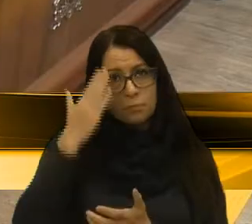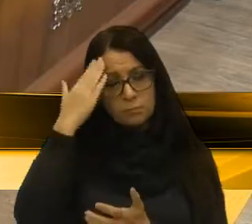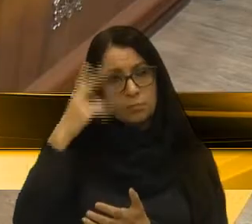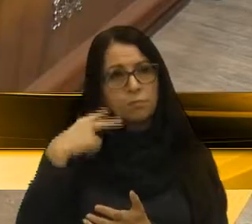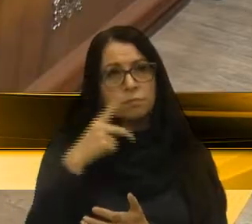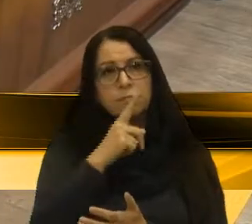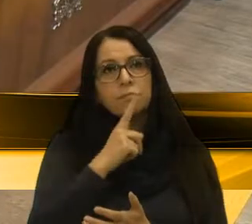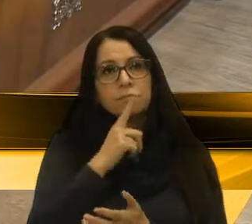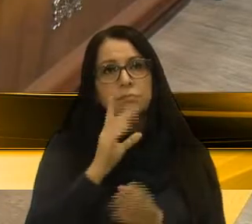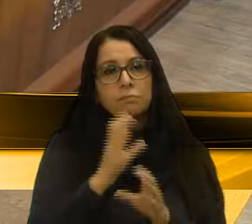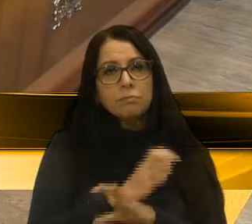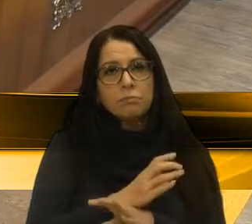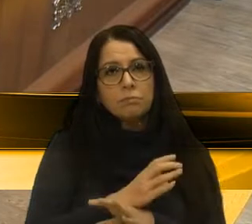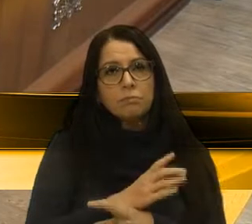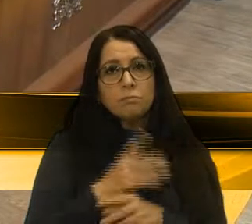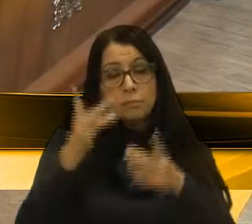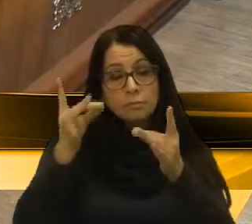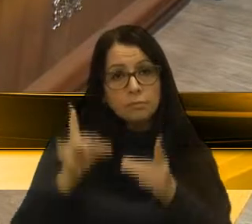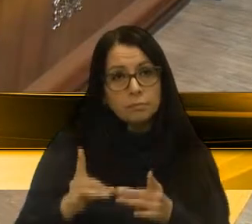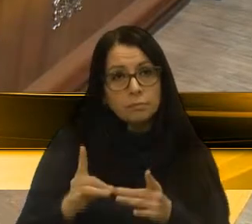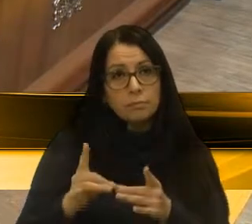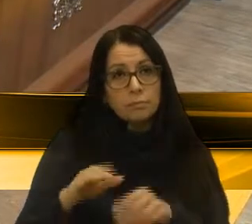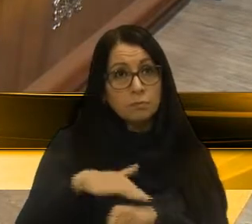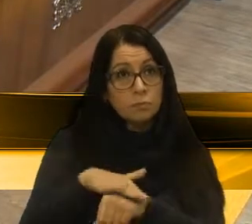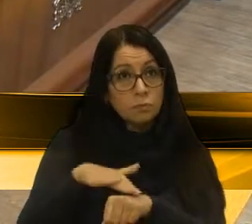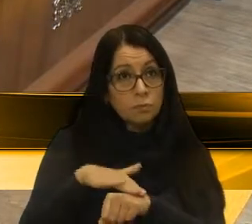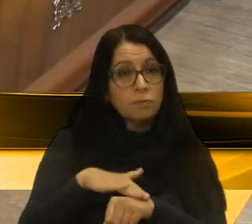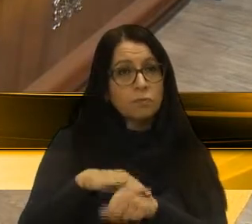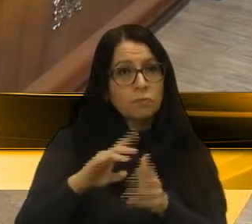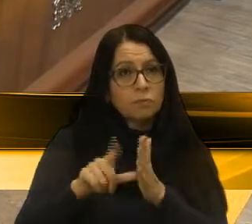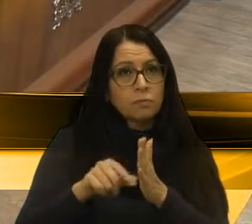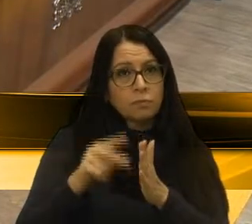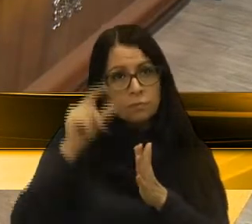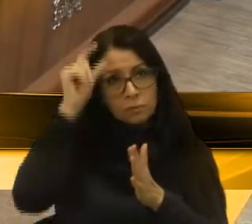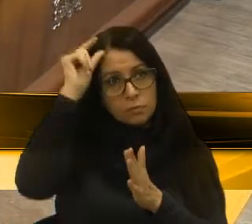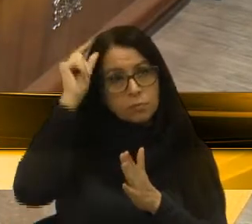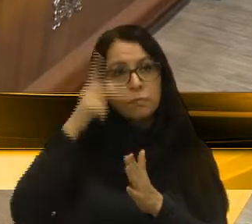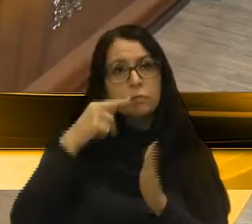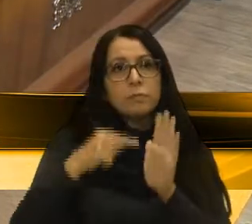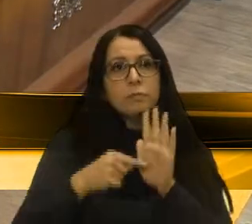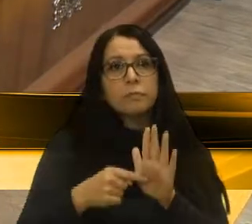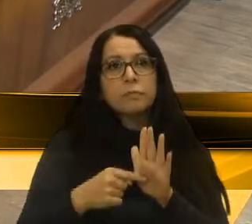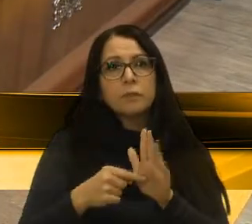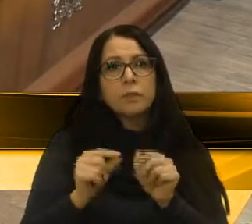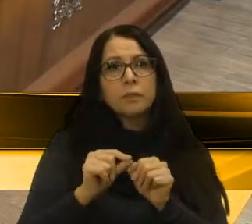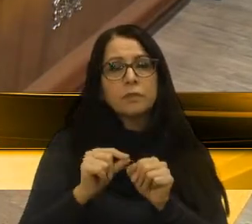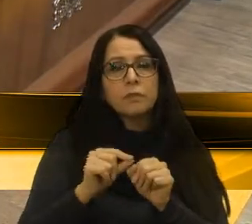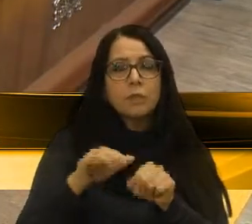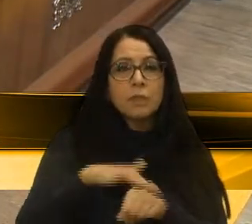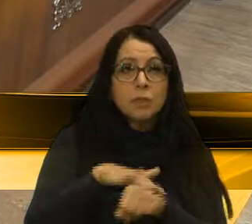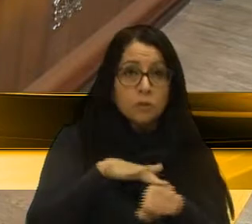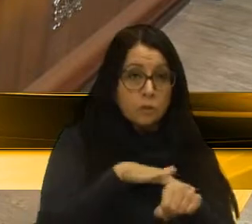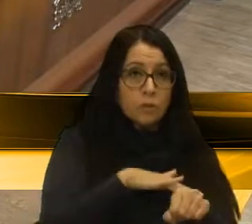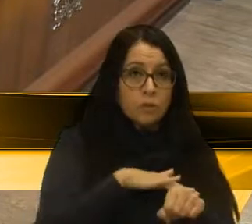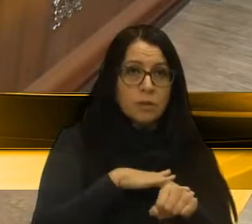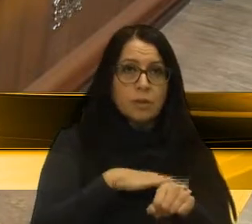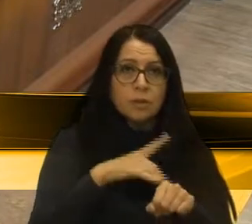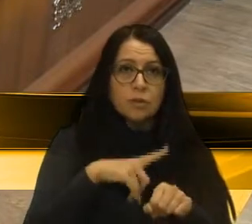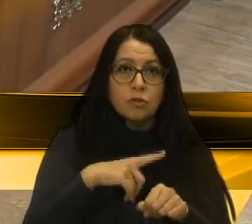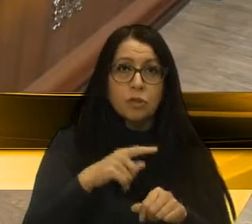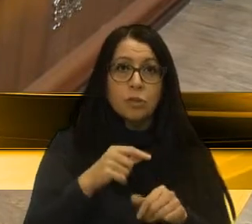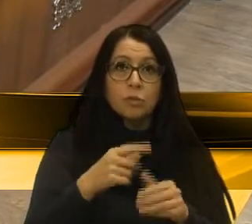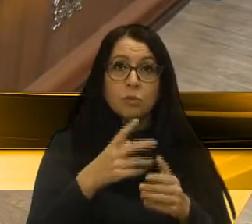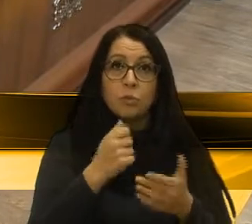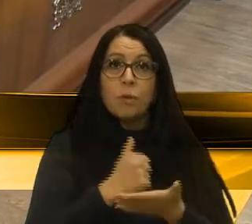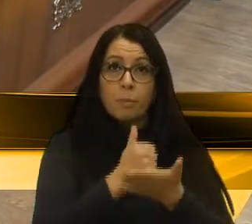para concluir e deixar esse detalhe, que nas conversas, depois o vereador Chico Guerra demonstra que fez o fluxo de conversas e tinha um aval do